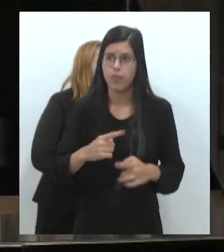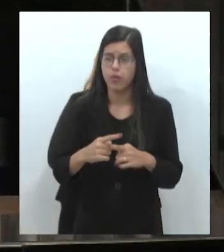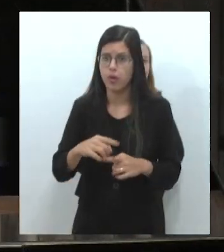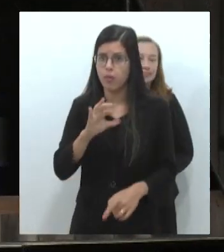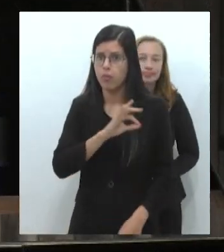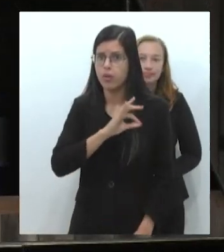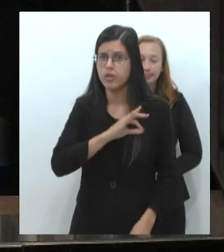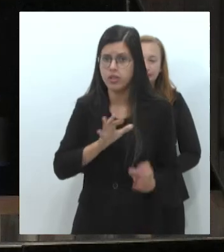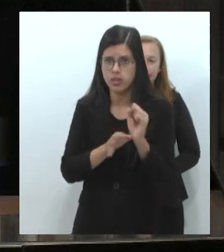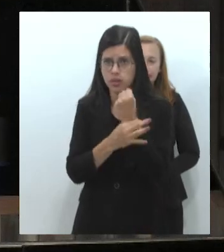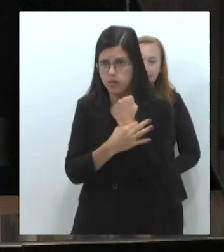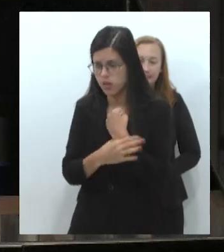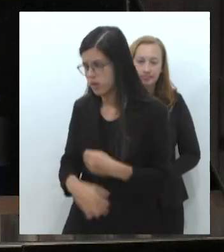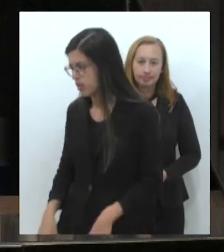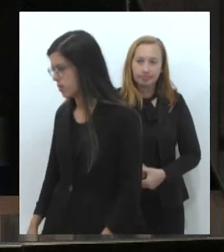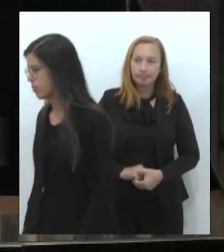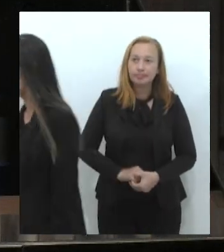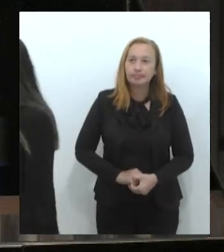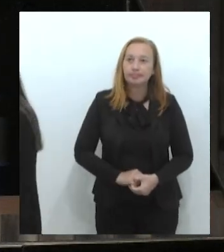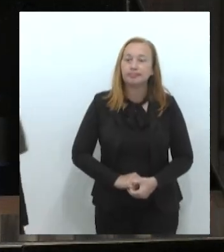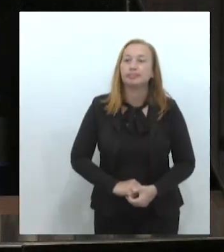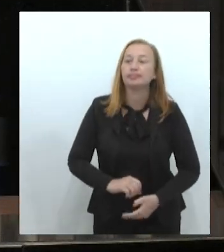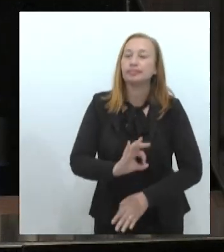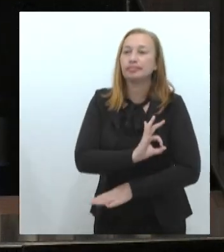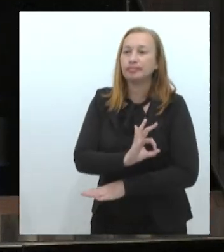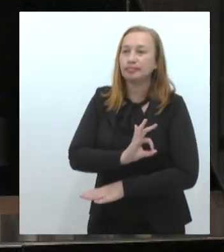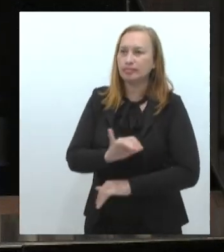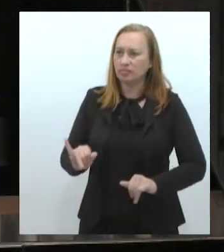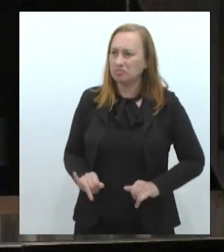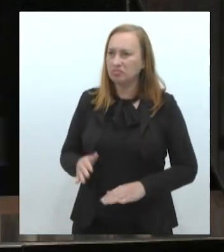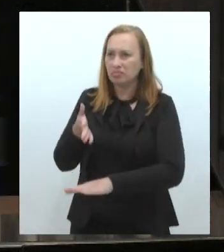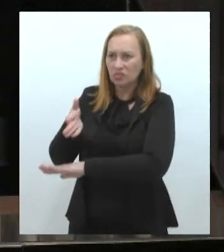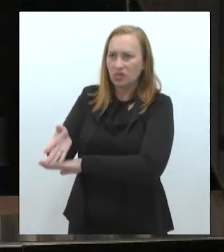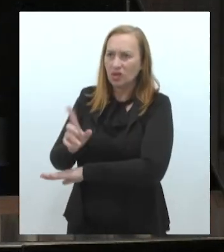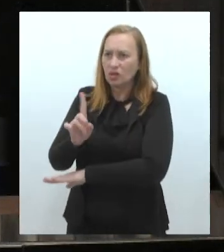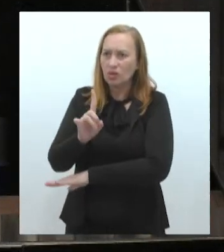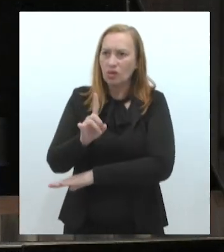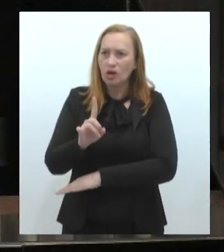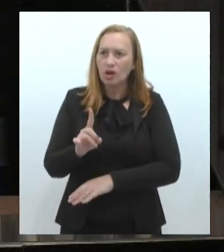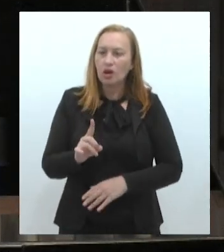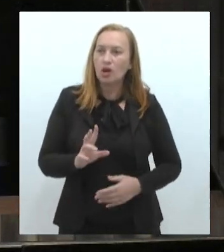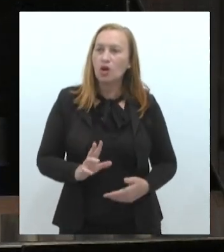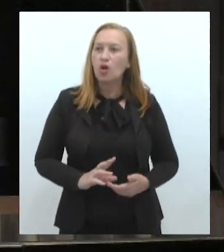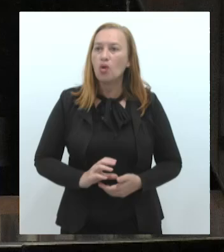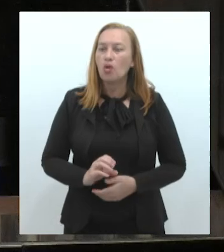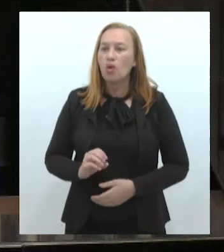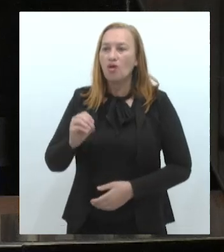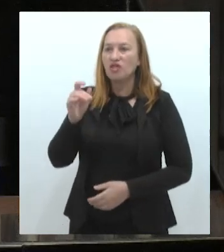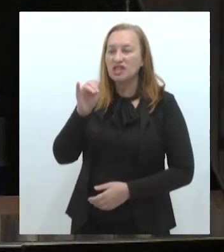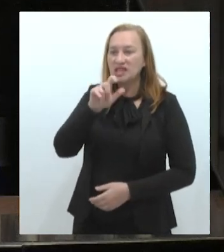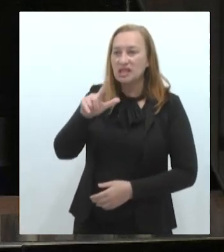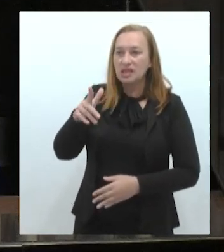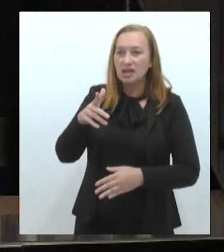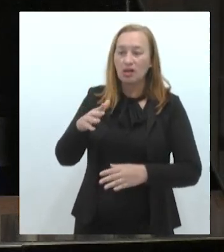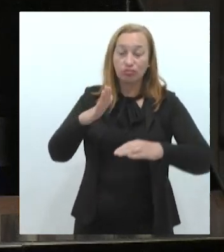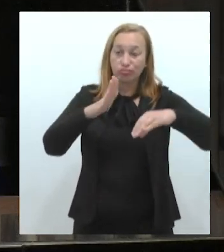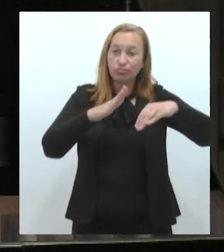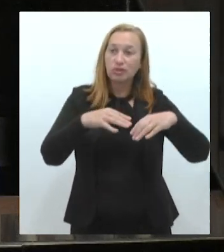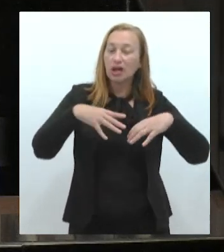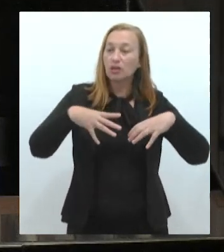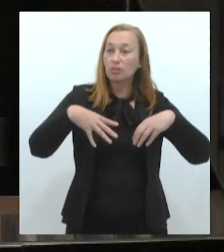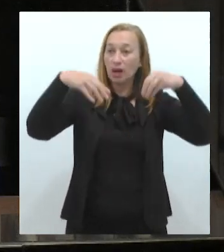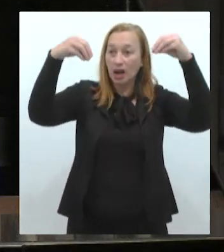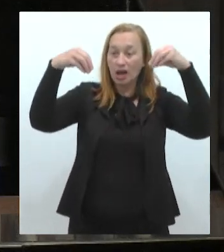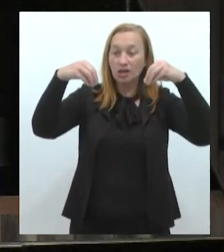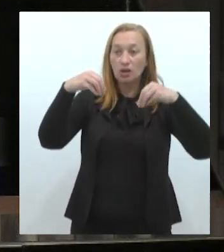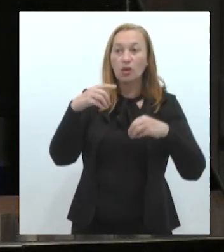de segurança que sofrem. São eles que entram, não é o oficialato que está lá no Palácio Guanabara que entra nas operações nos becos e